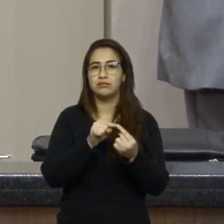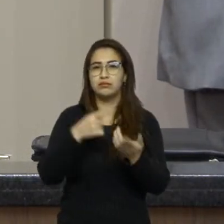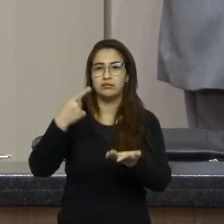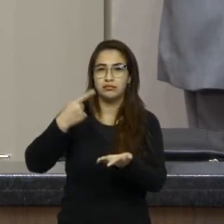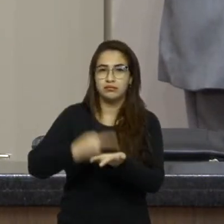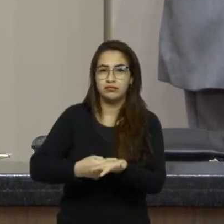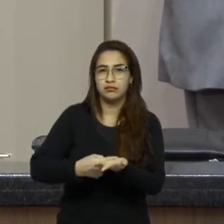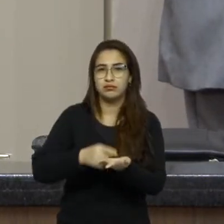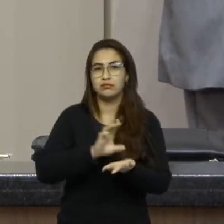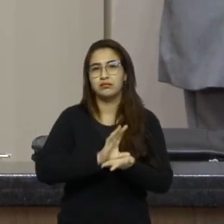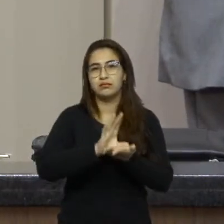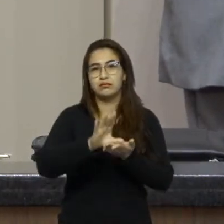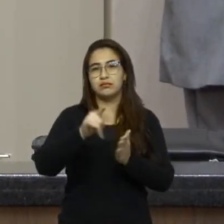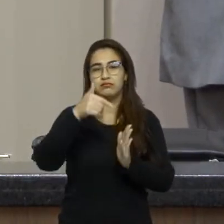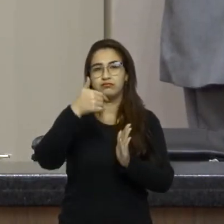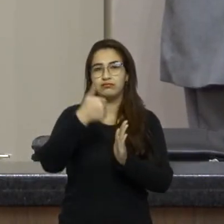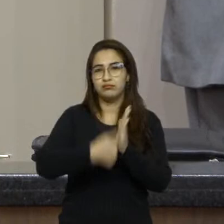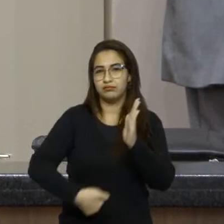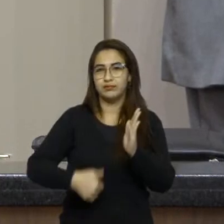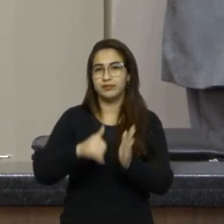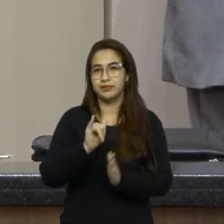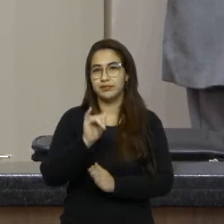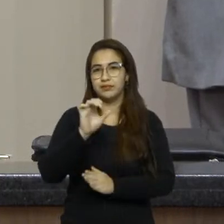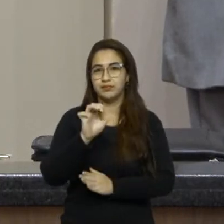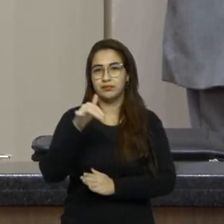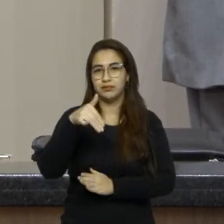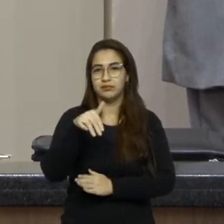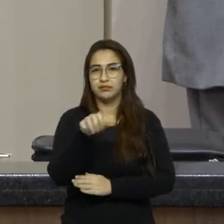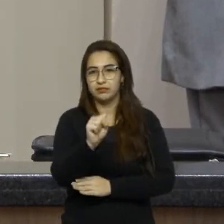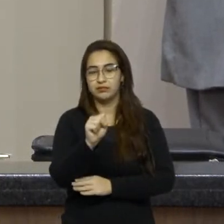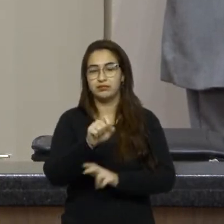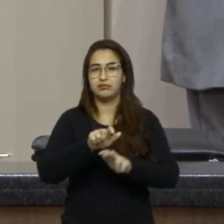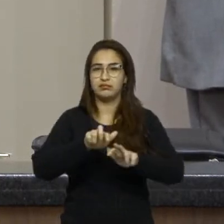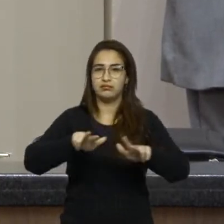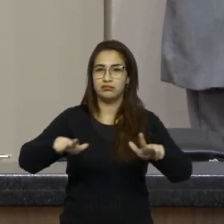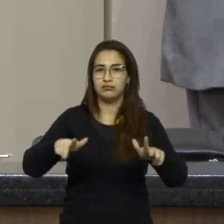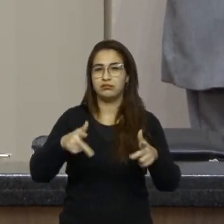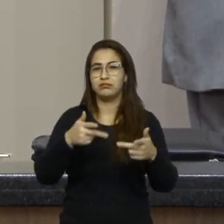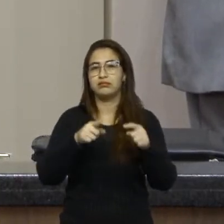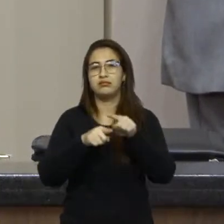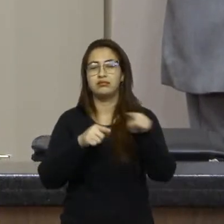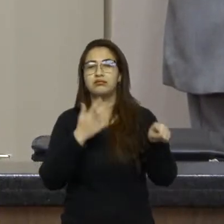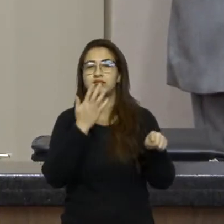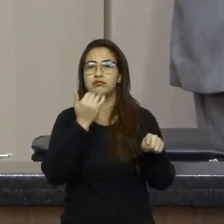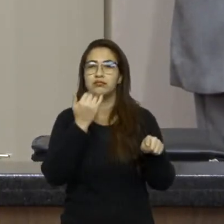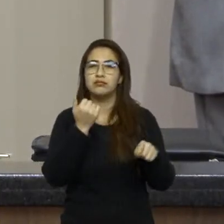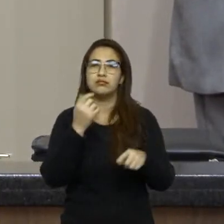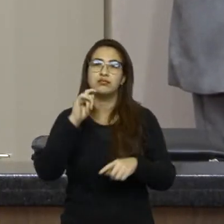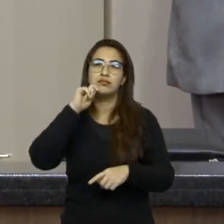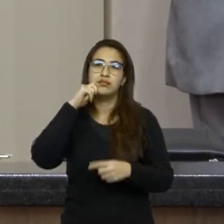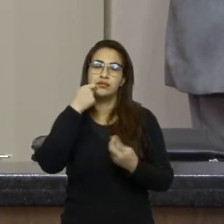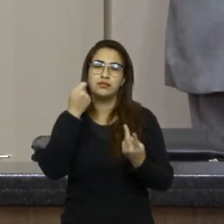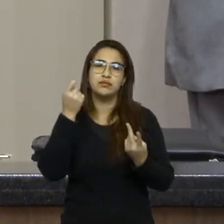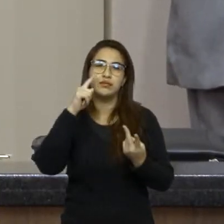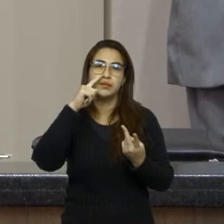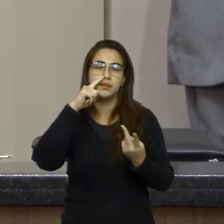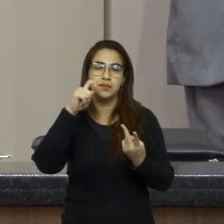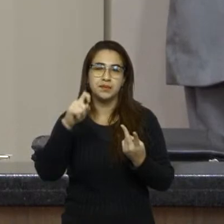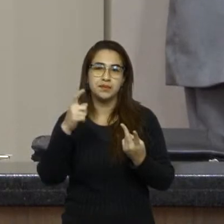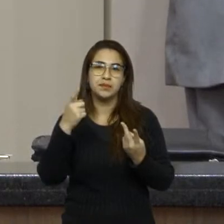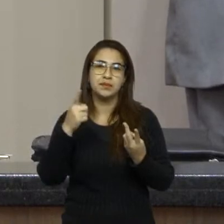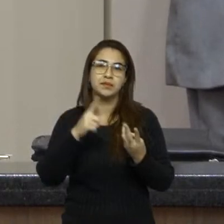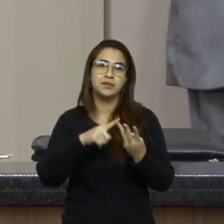isentando ICMS nas operações comerciais que envolvam pães, biscoitos, bolachas, massas